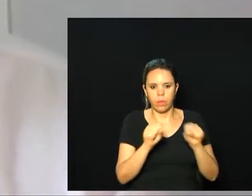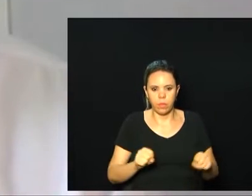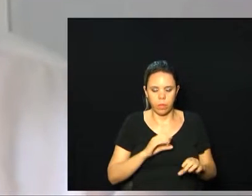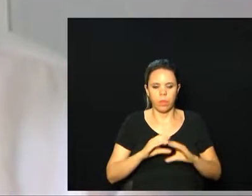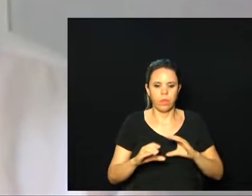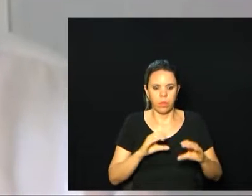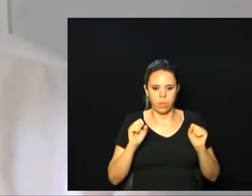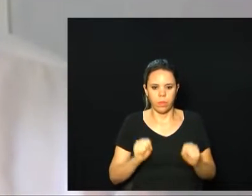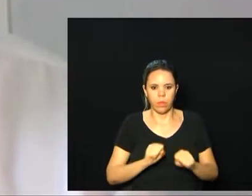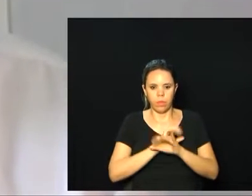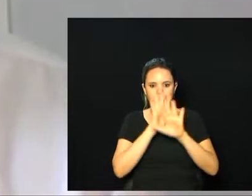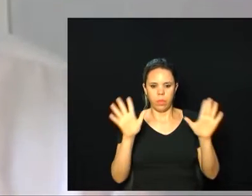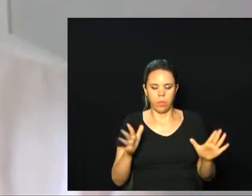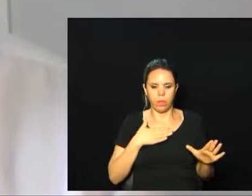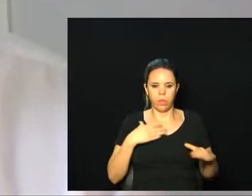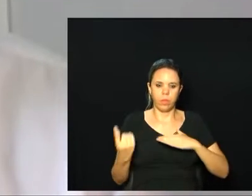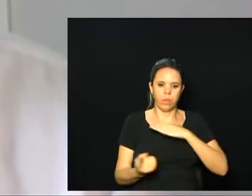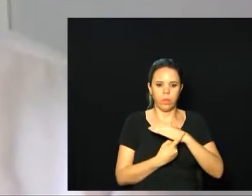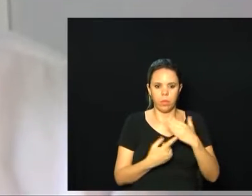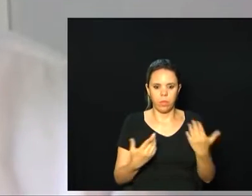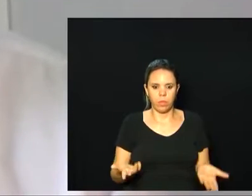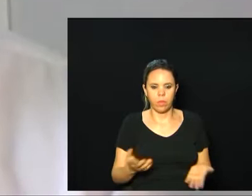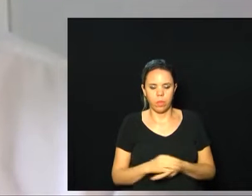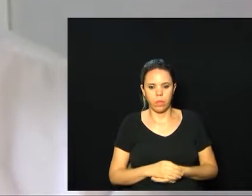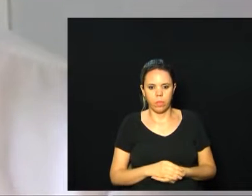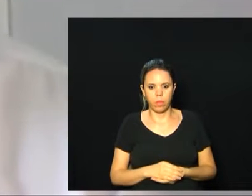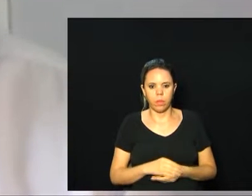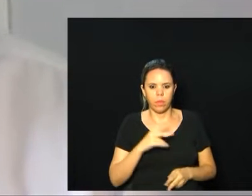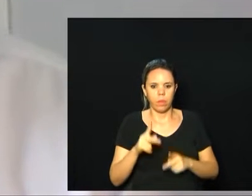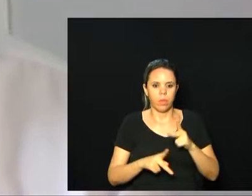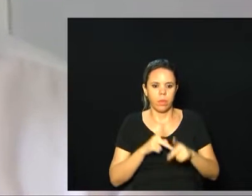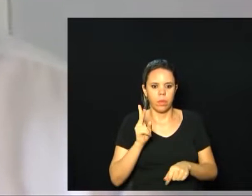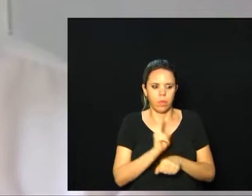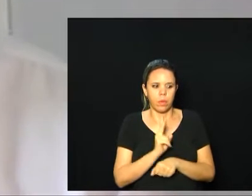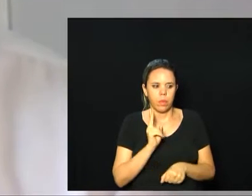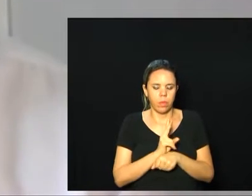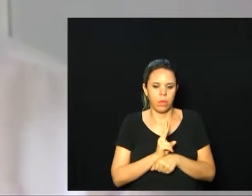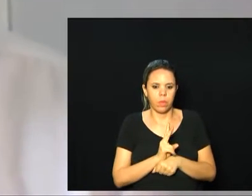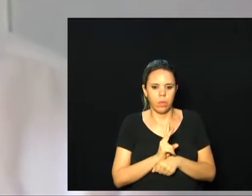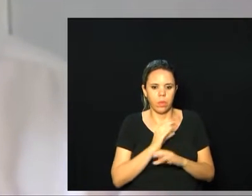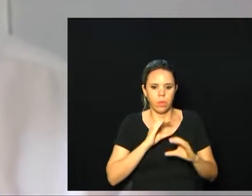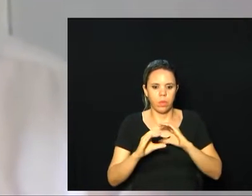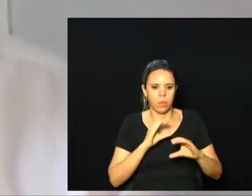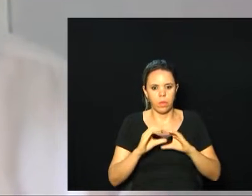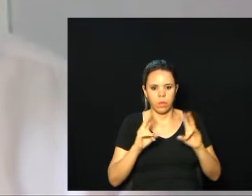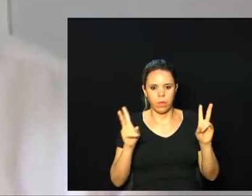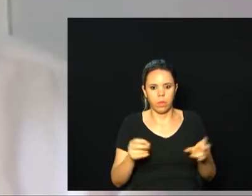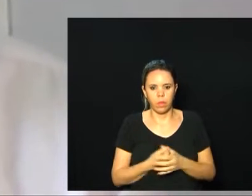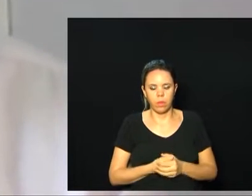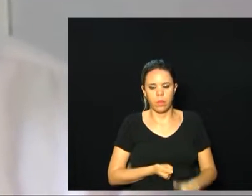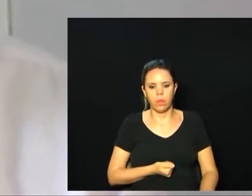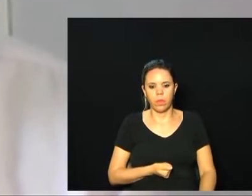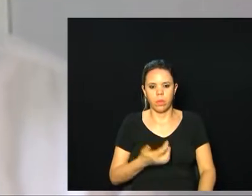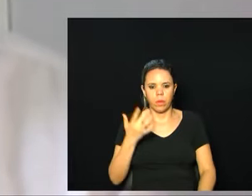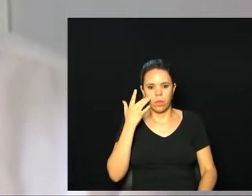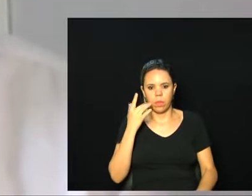onde eu posso deixar claro para o meu cliente o que tem. Então, as pessoas se cuidarem e se comunicarem mais sobre isso. E aí eu acho que a gente